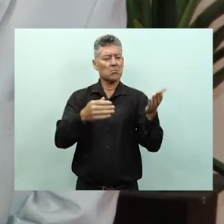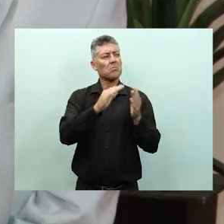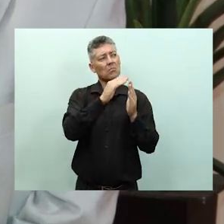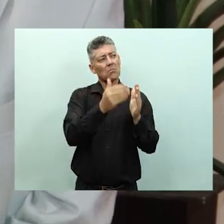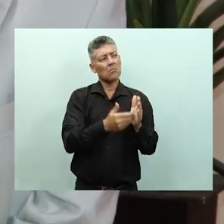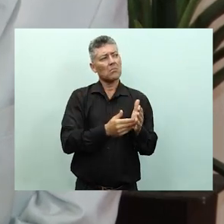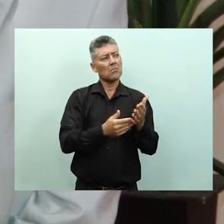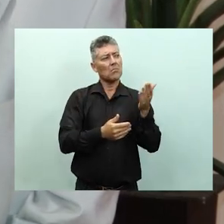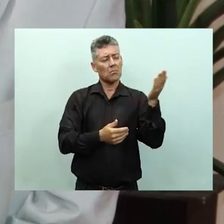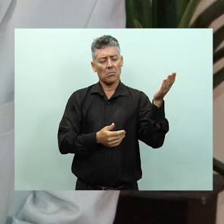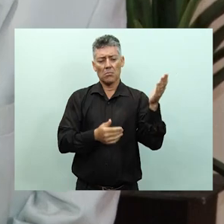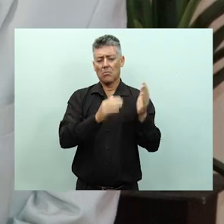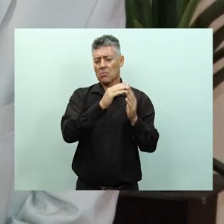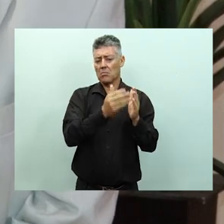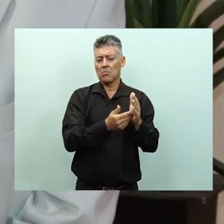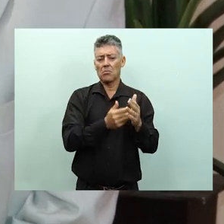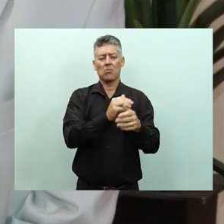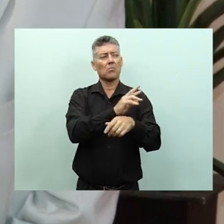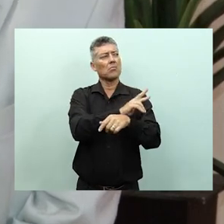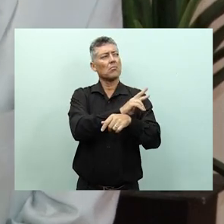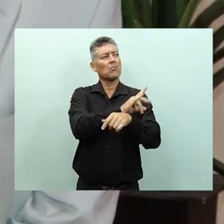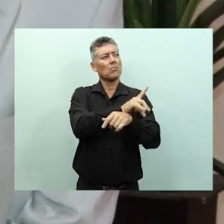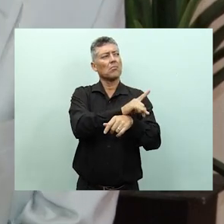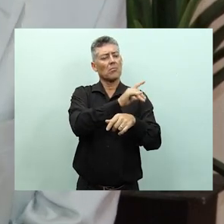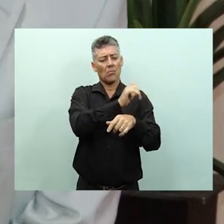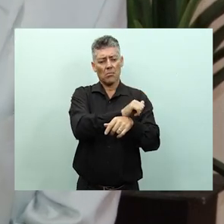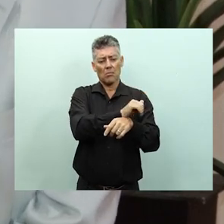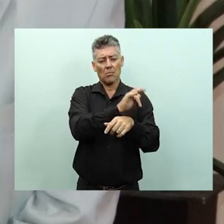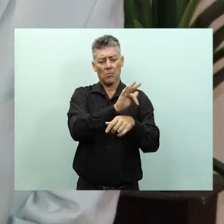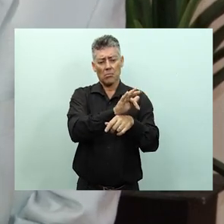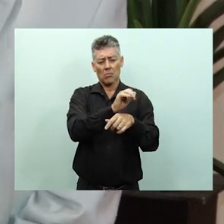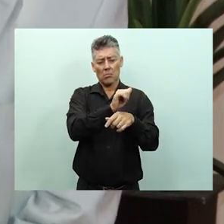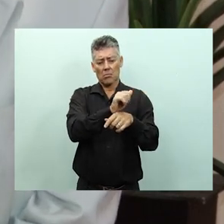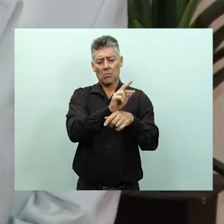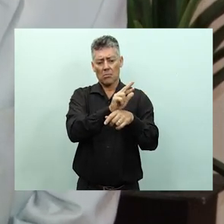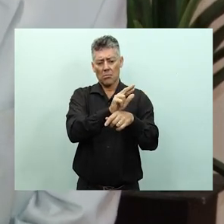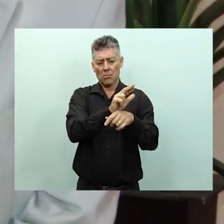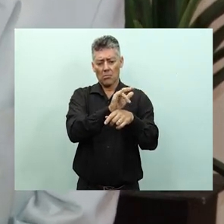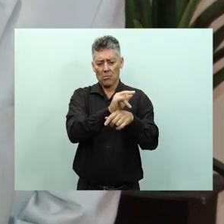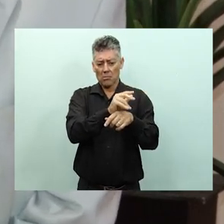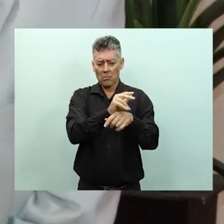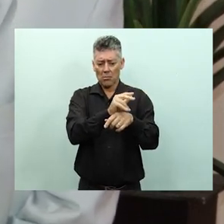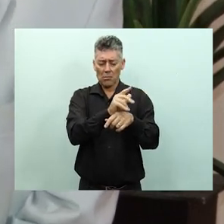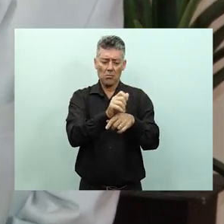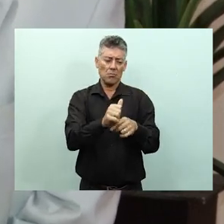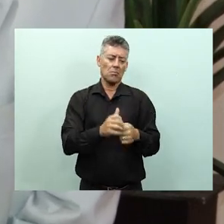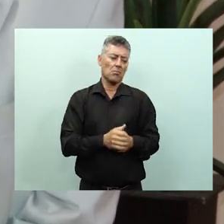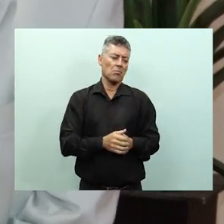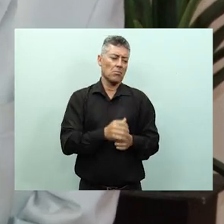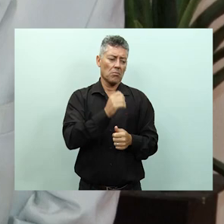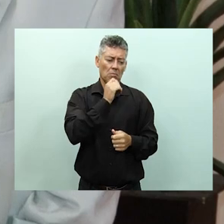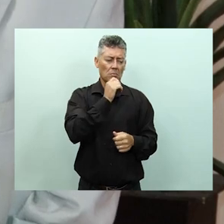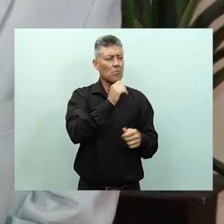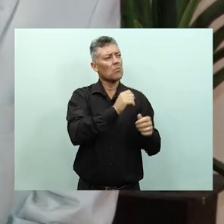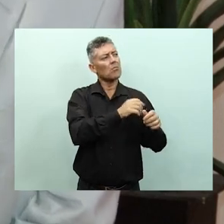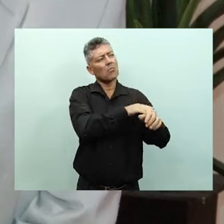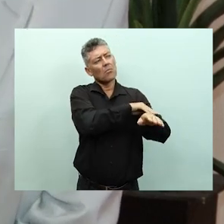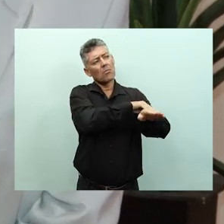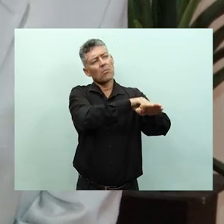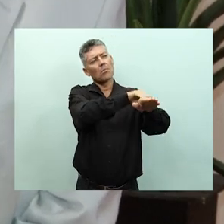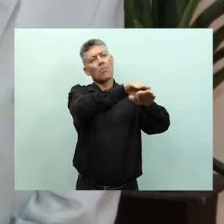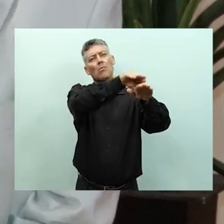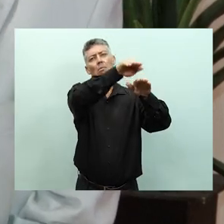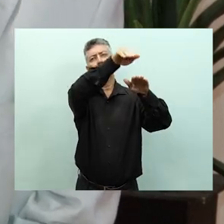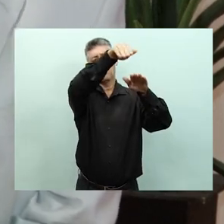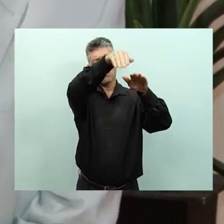ela seja chamada de ponte de todos Vilma de Faria. Ali não tem ninguém, não. Ali você